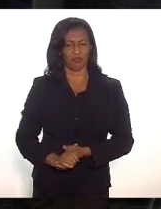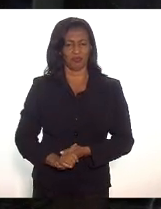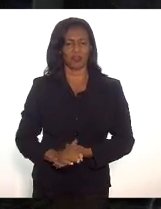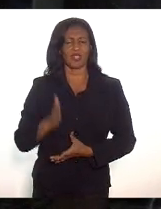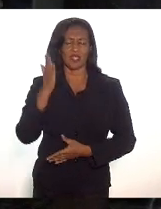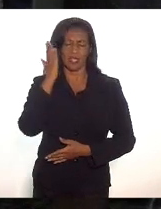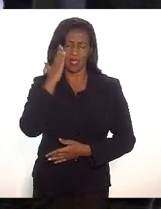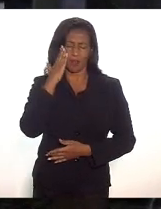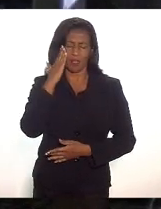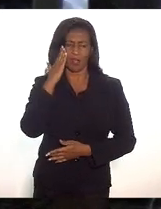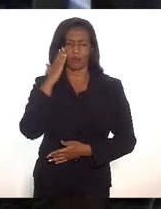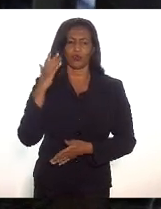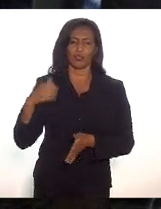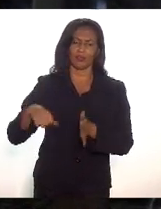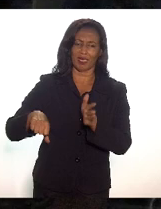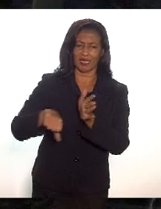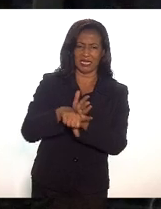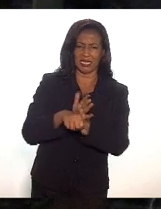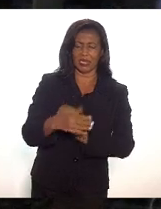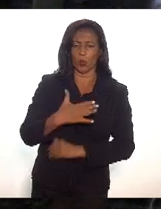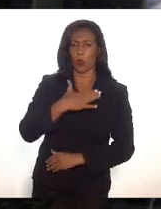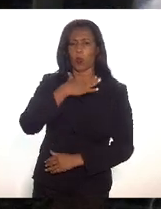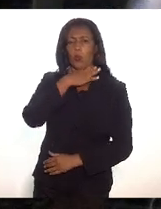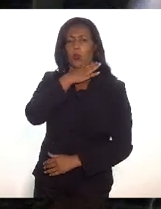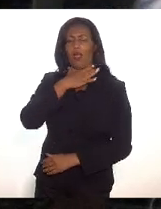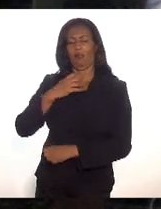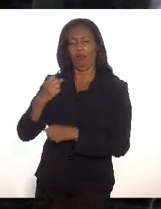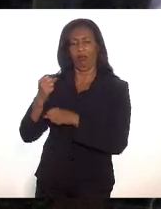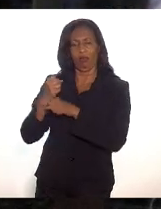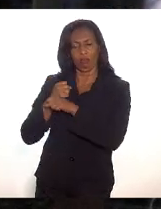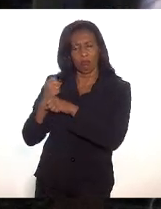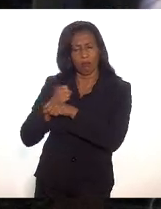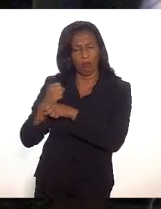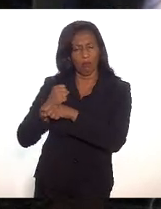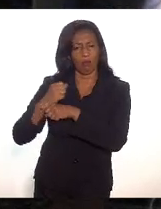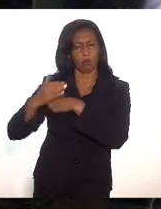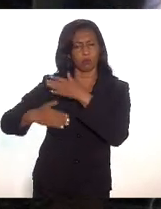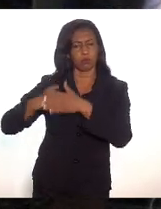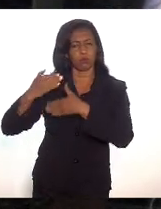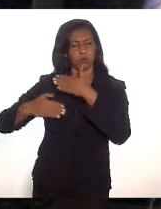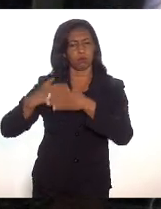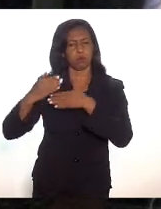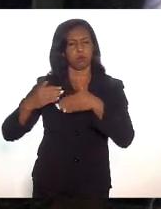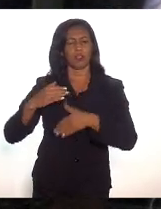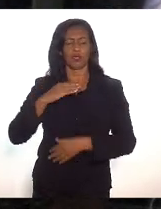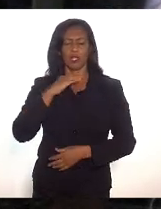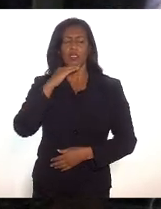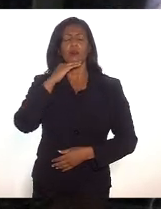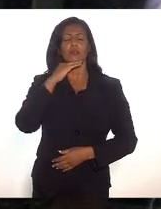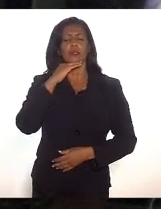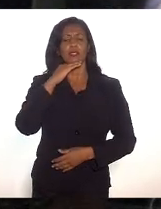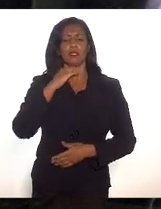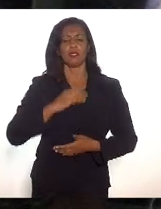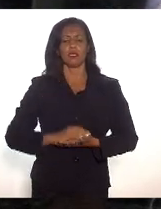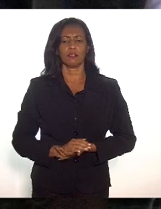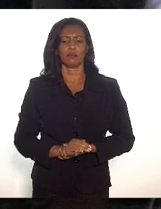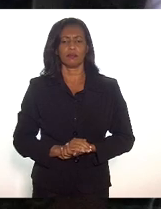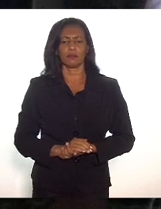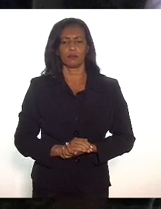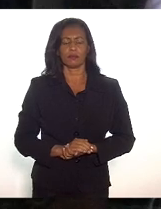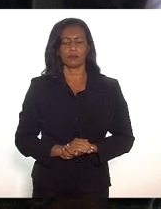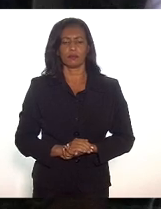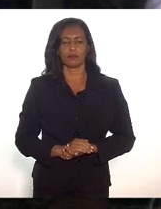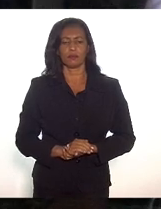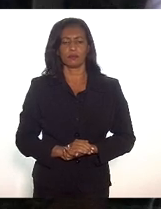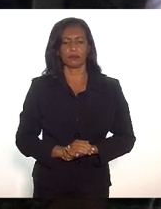da crise nos últimos anos e a gente precisa ter altivez, cabeça erguida. Não